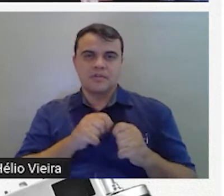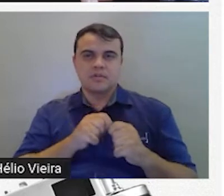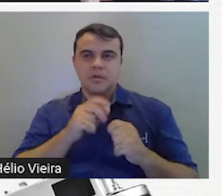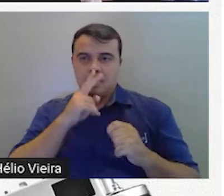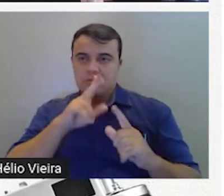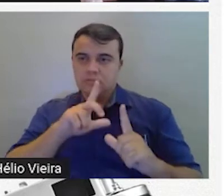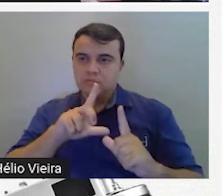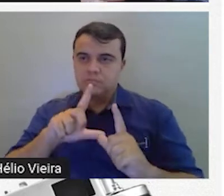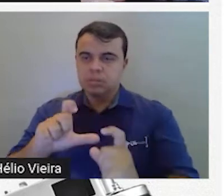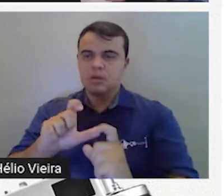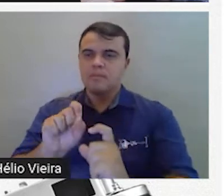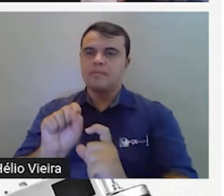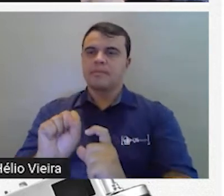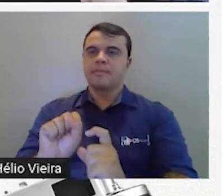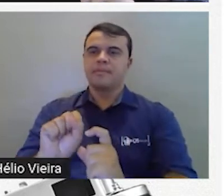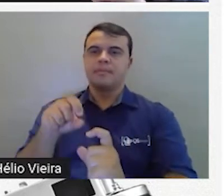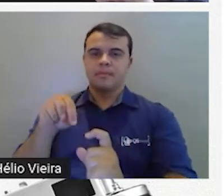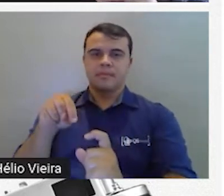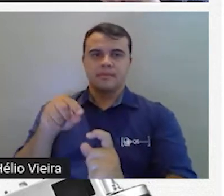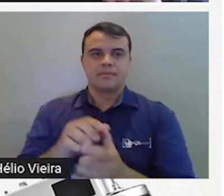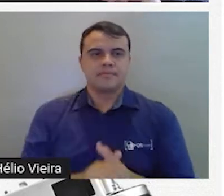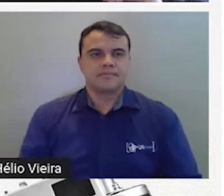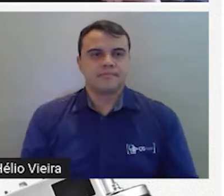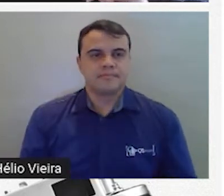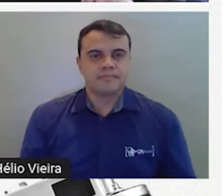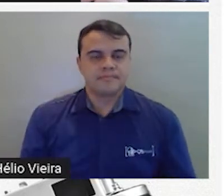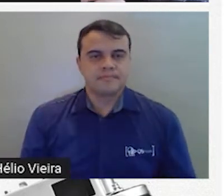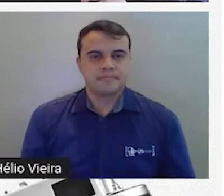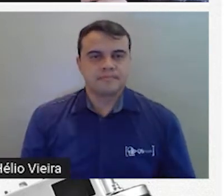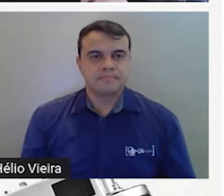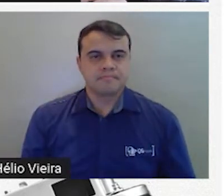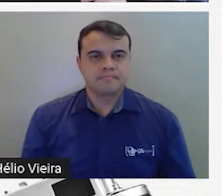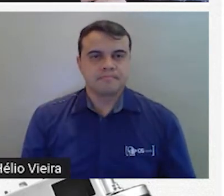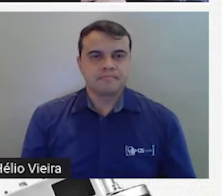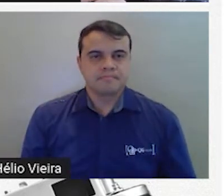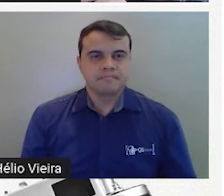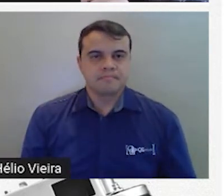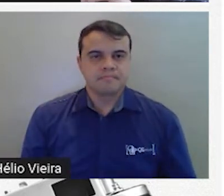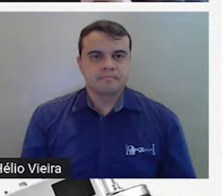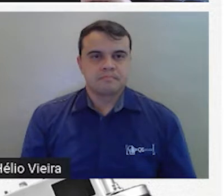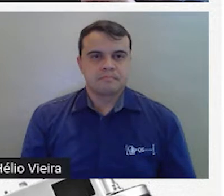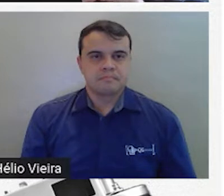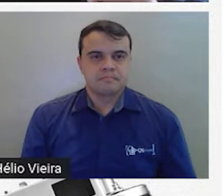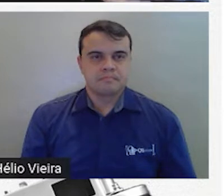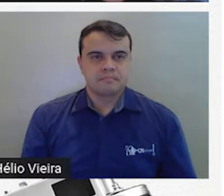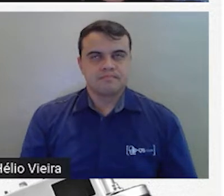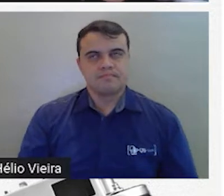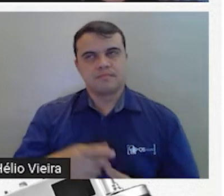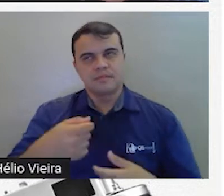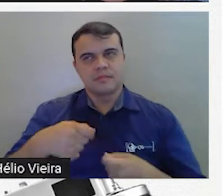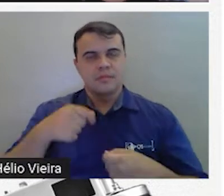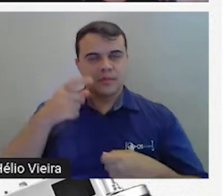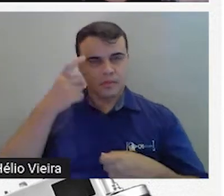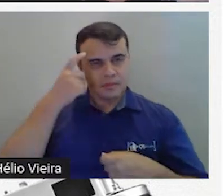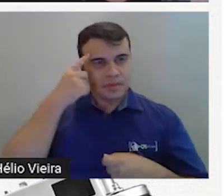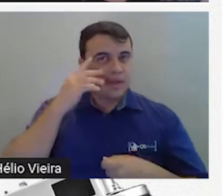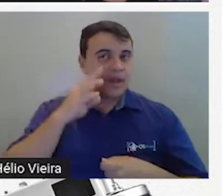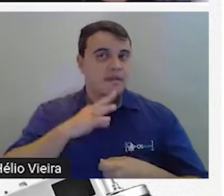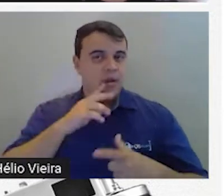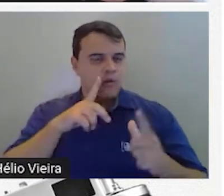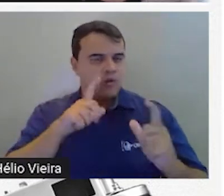congelando aquele momento. Então, para a gente pensar numa foto interessante, a gente